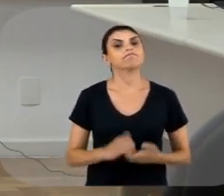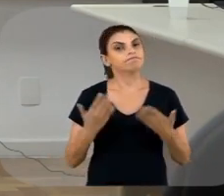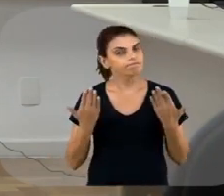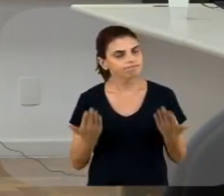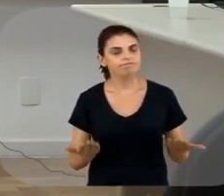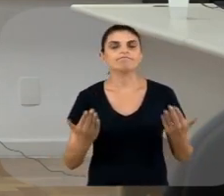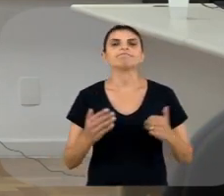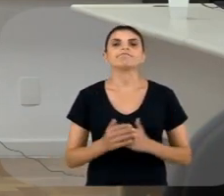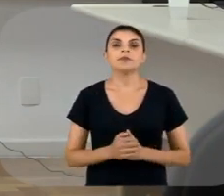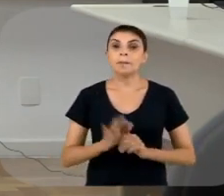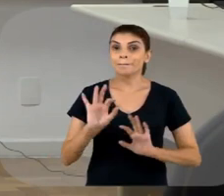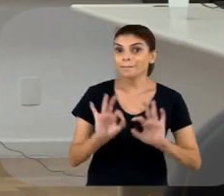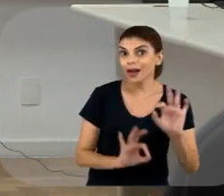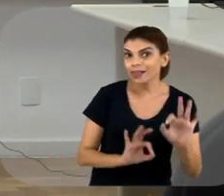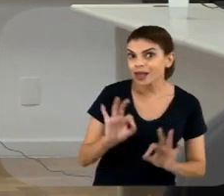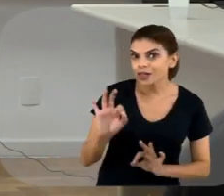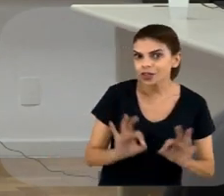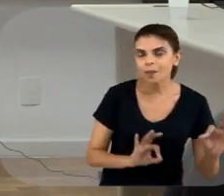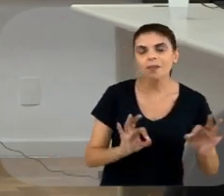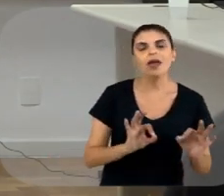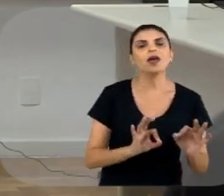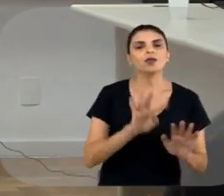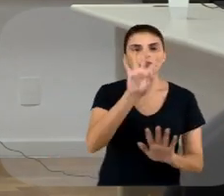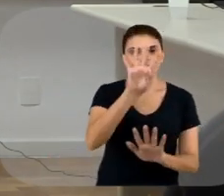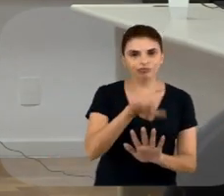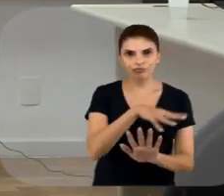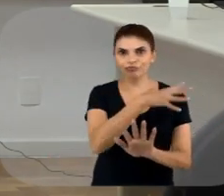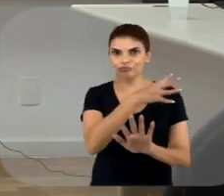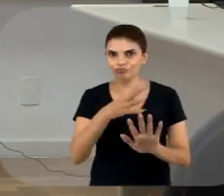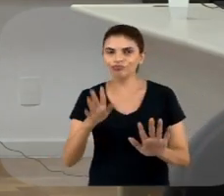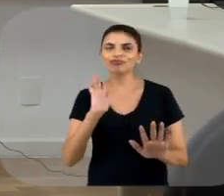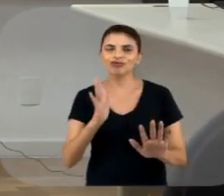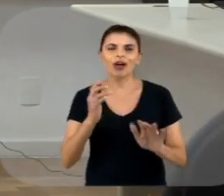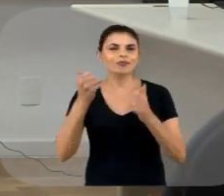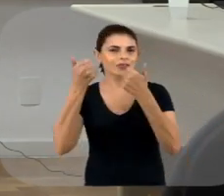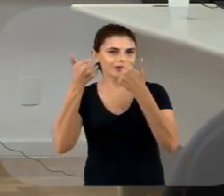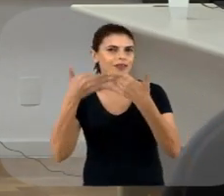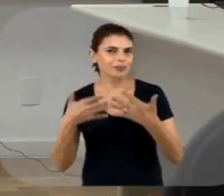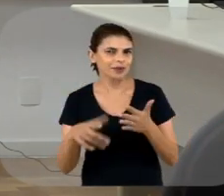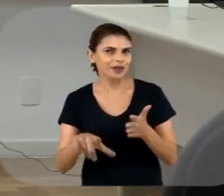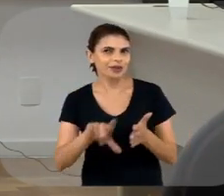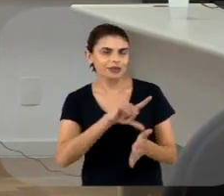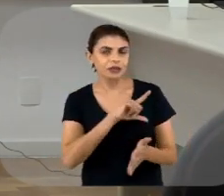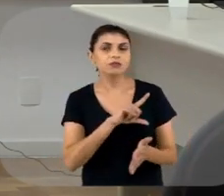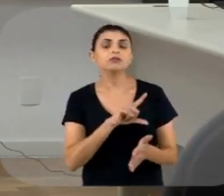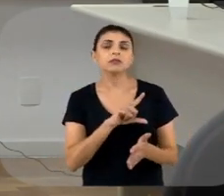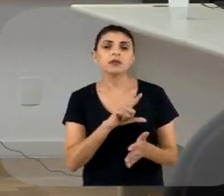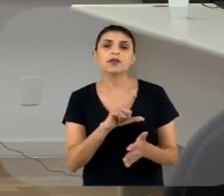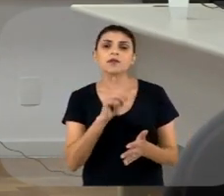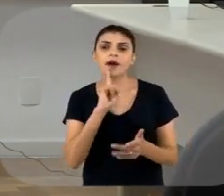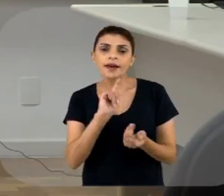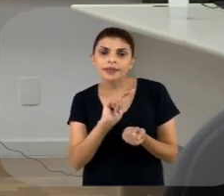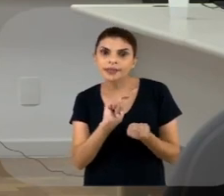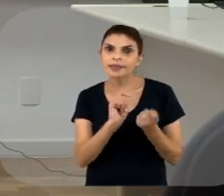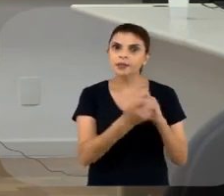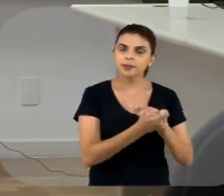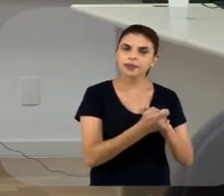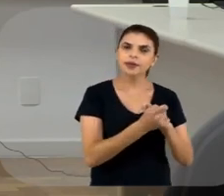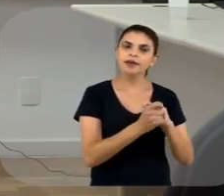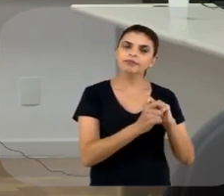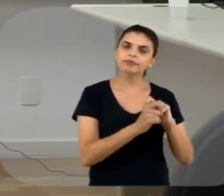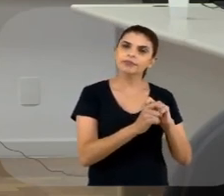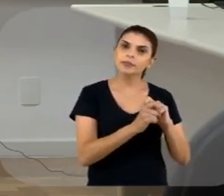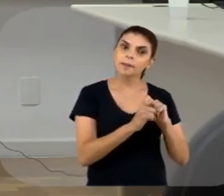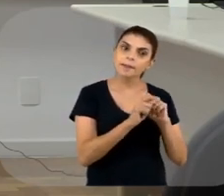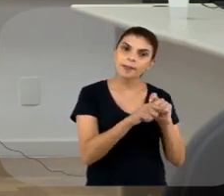Então é isso, né? O planejamento é aquilo que eu falei. Ele vai ser baseado